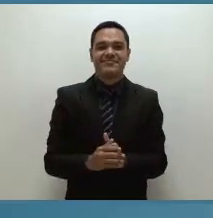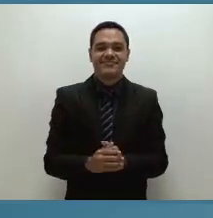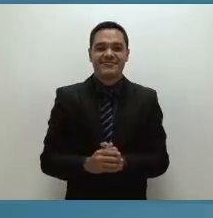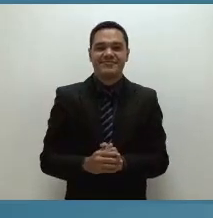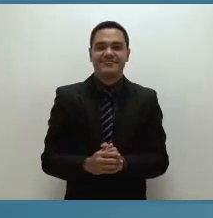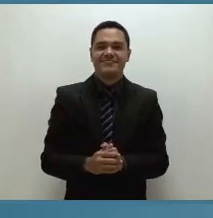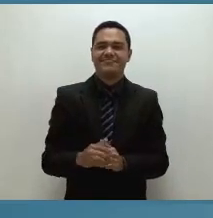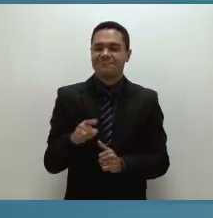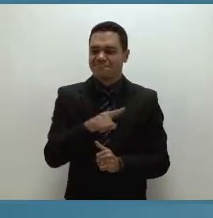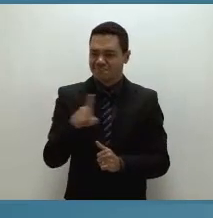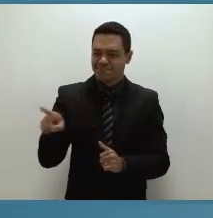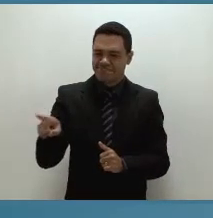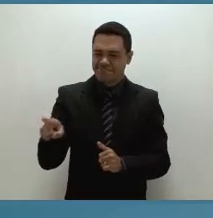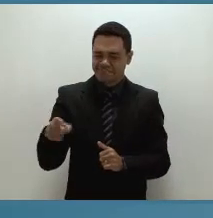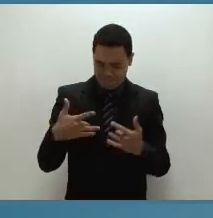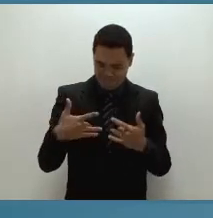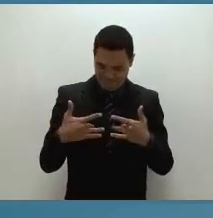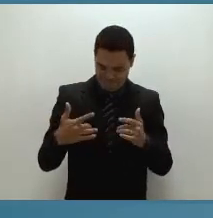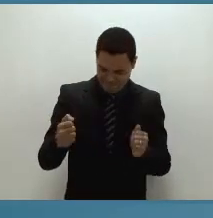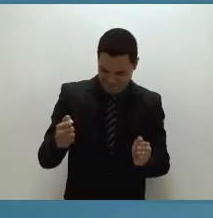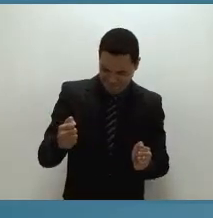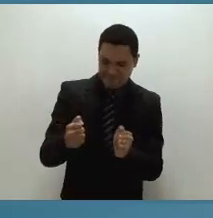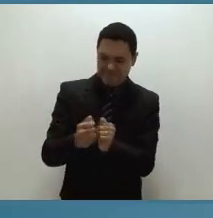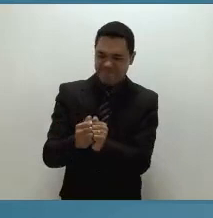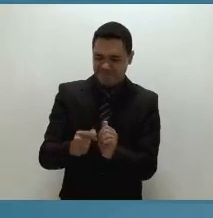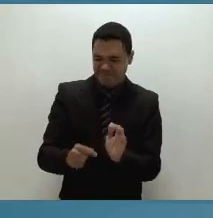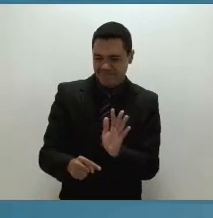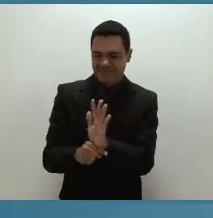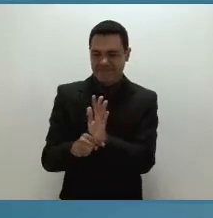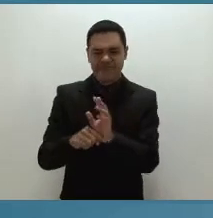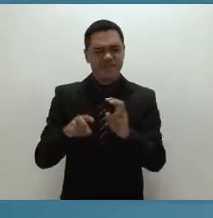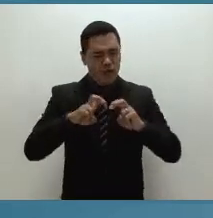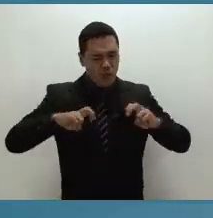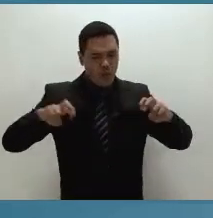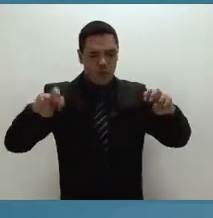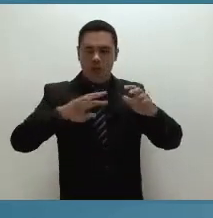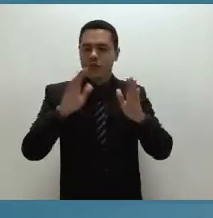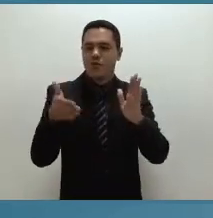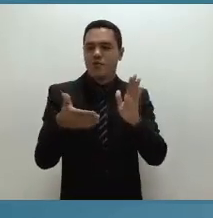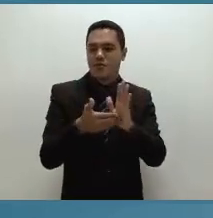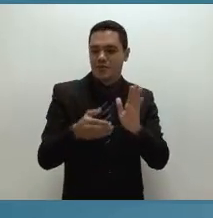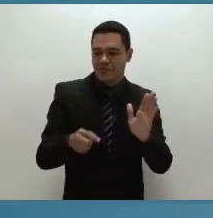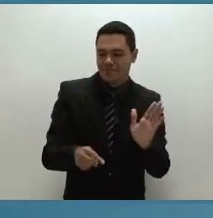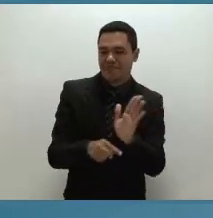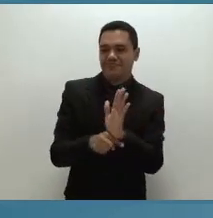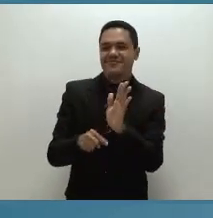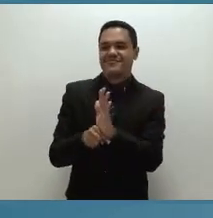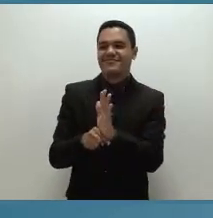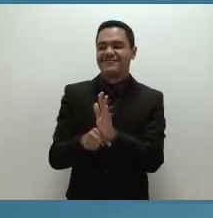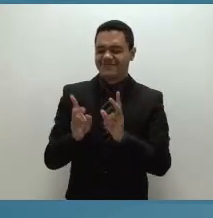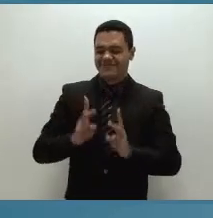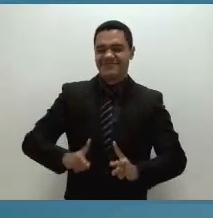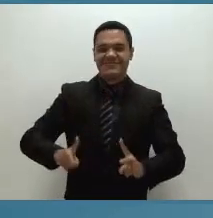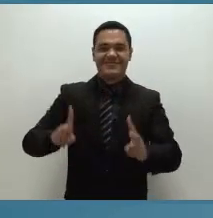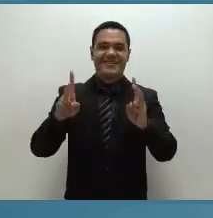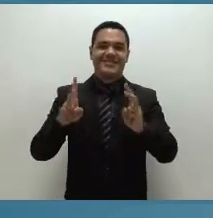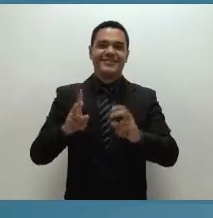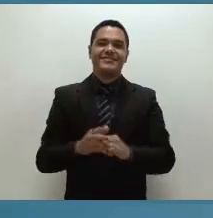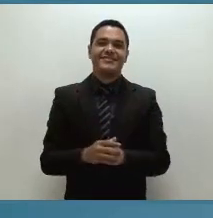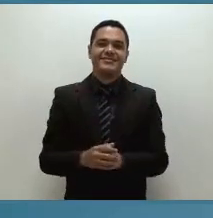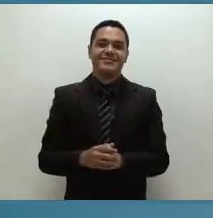Contem comigo. Contem com todos os integrantes deste colegiado. porque assim tem sido. É